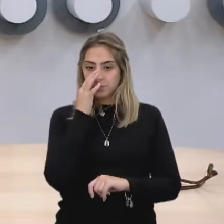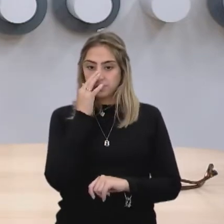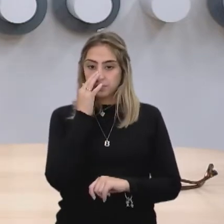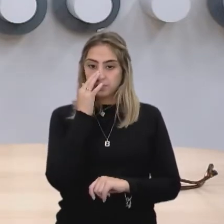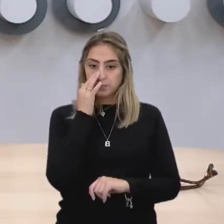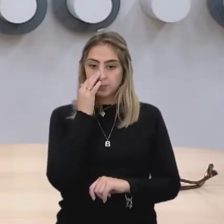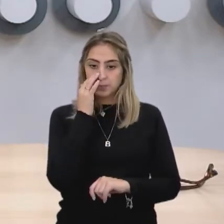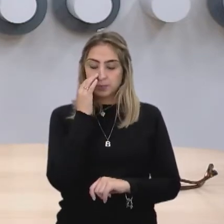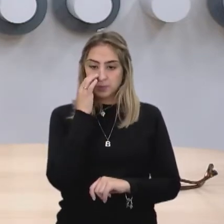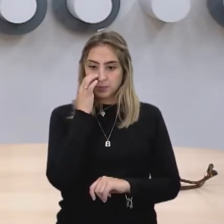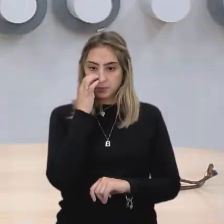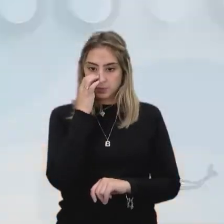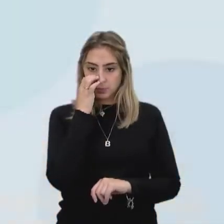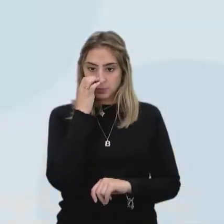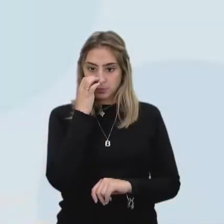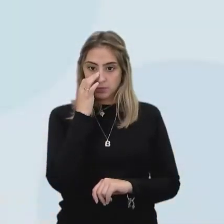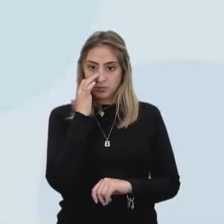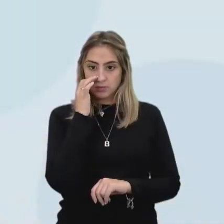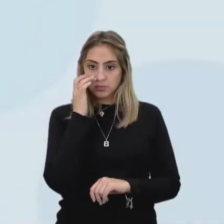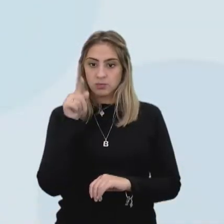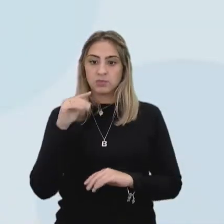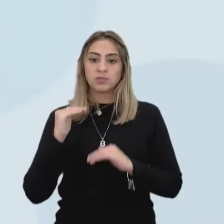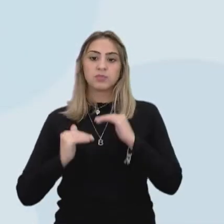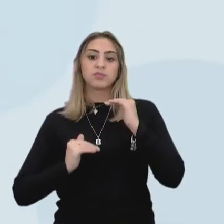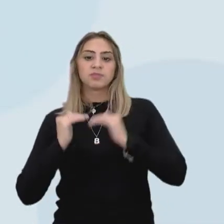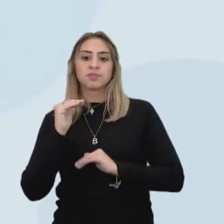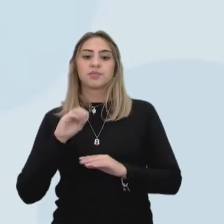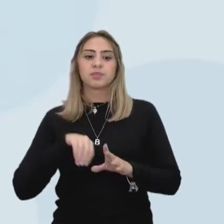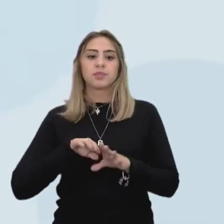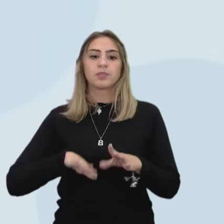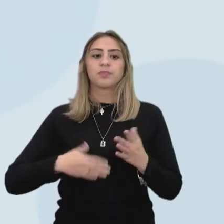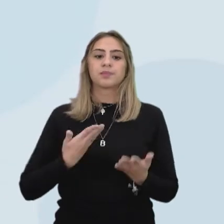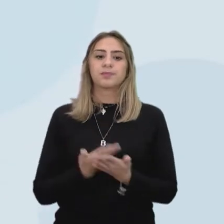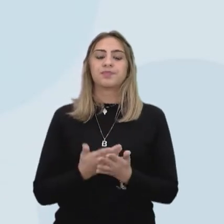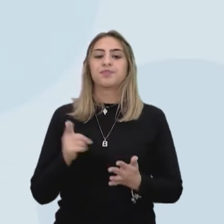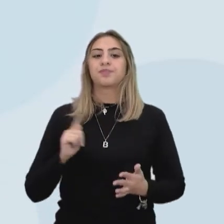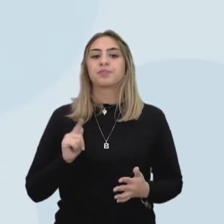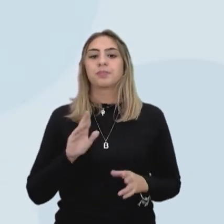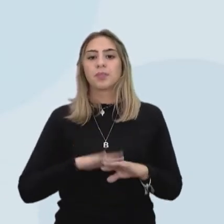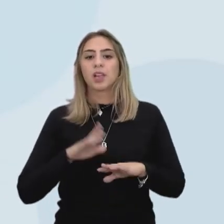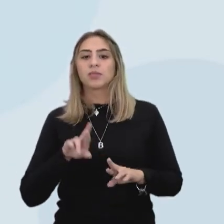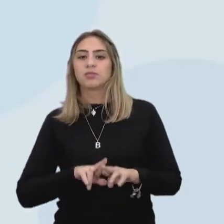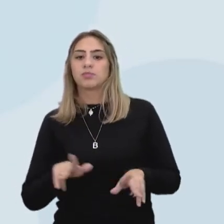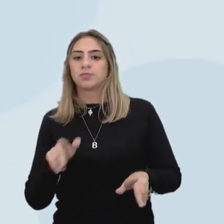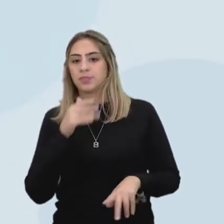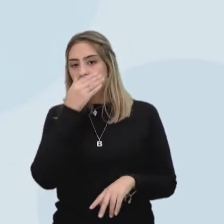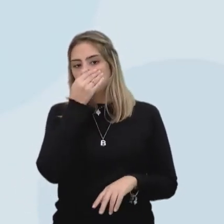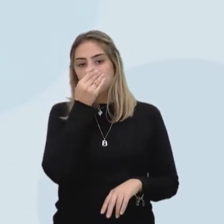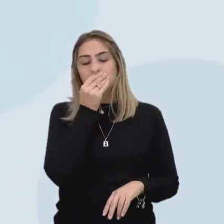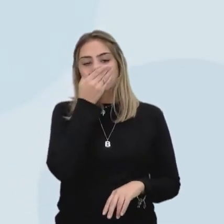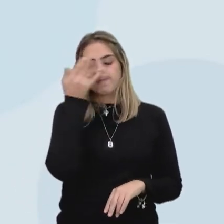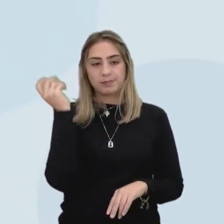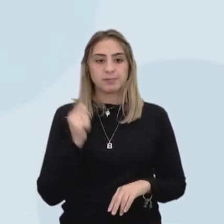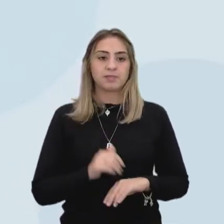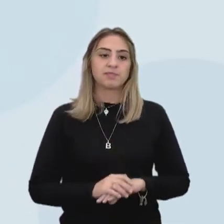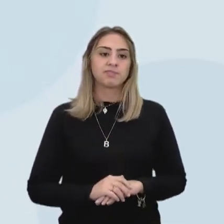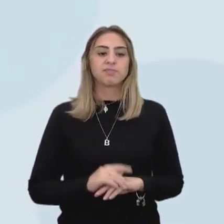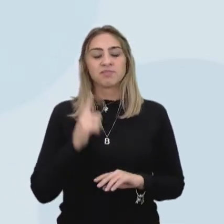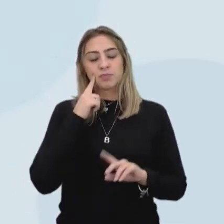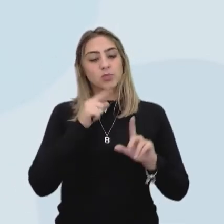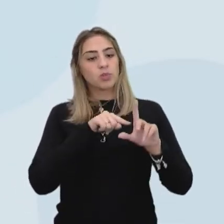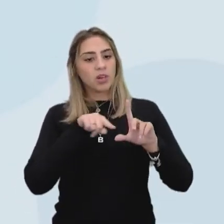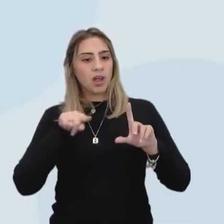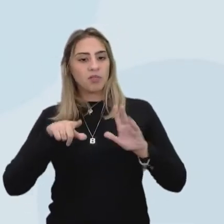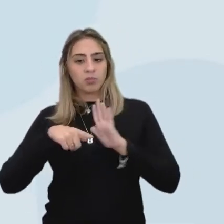aí o nível de escolaridade, que é mais, né, tem mais diferencial, já a gente já viu aí no gráfico